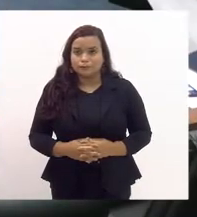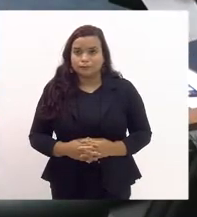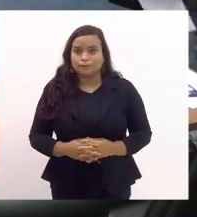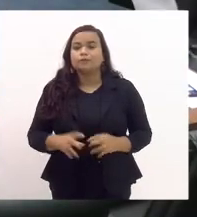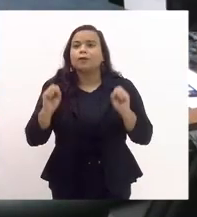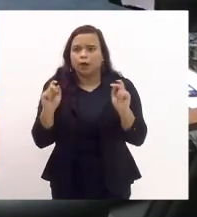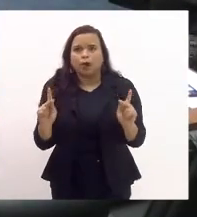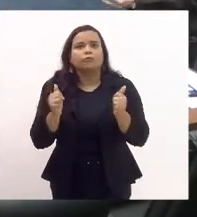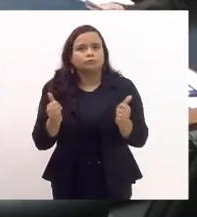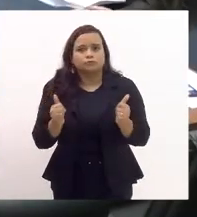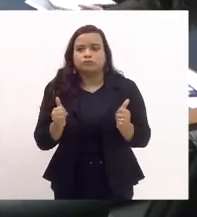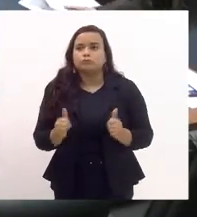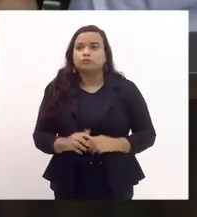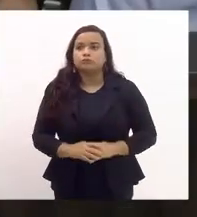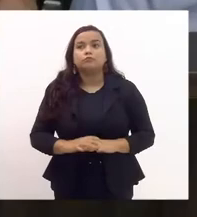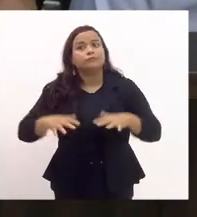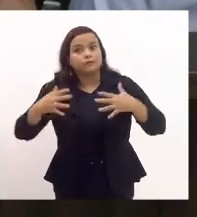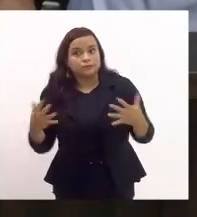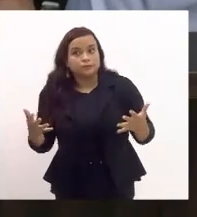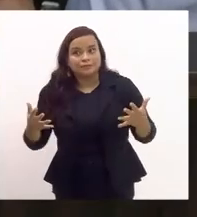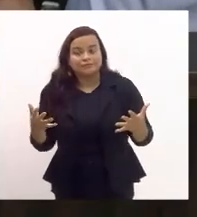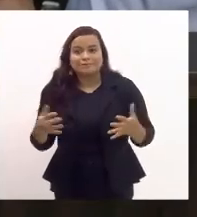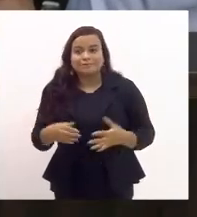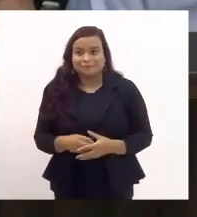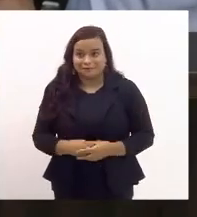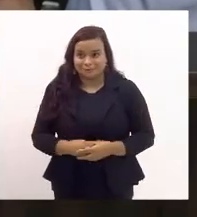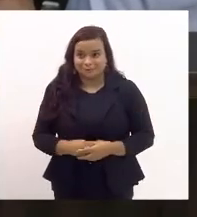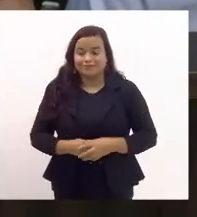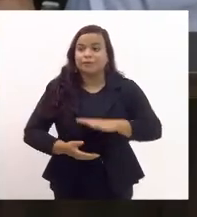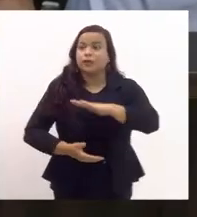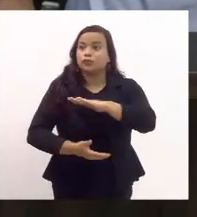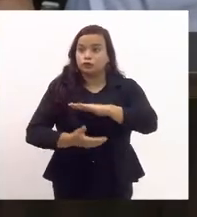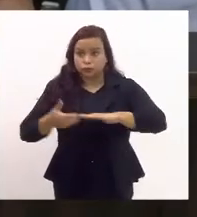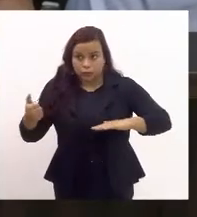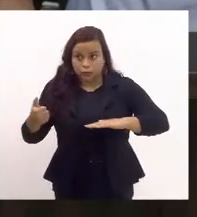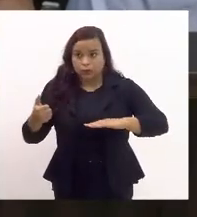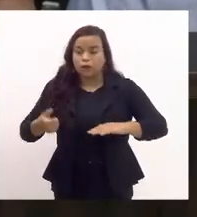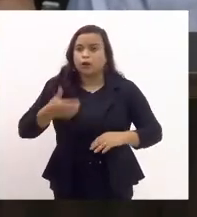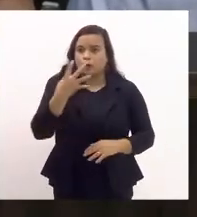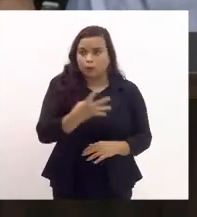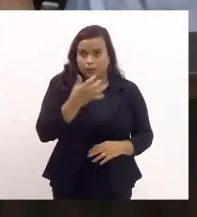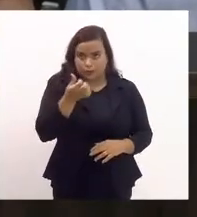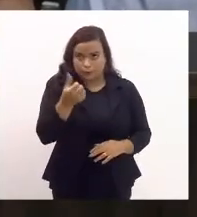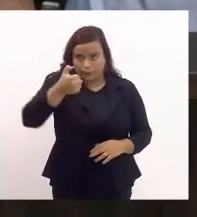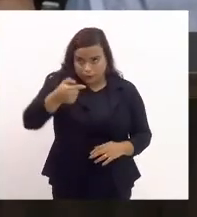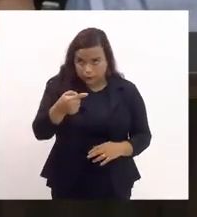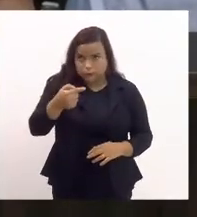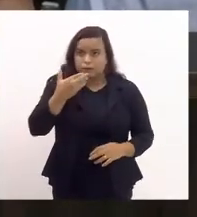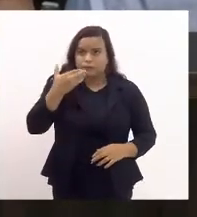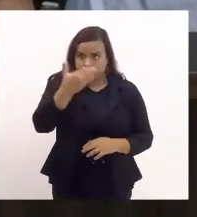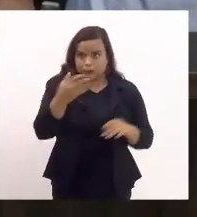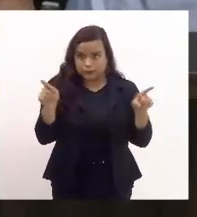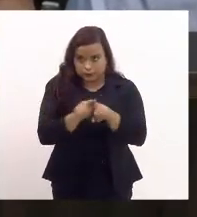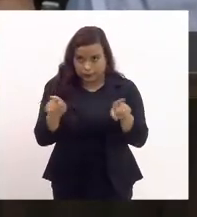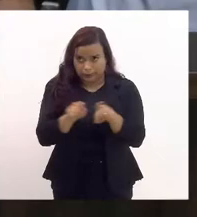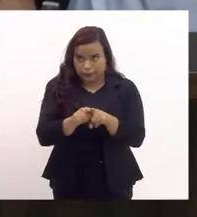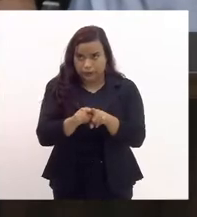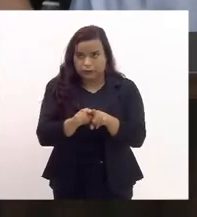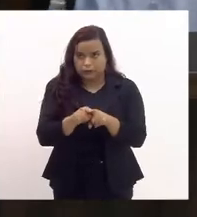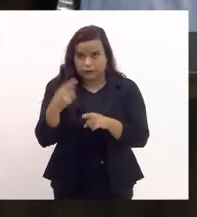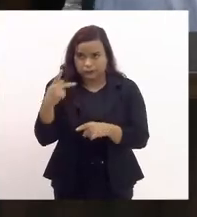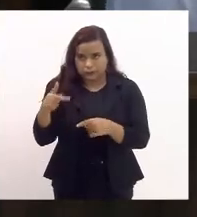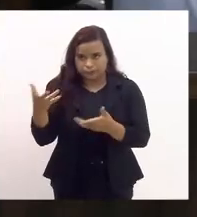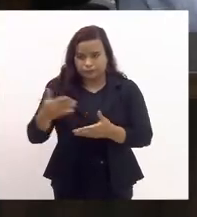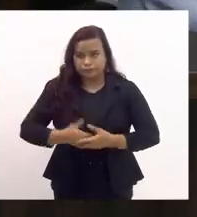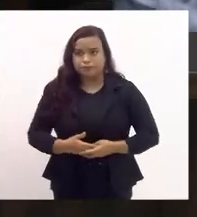o ok então retirado 46 17 pedido também do autor